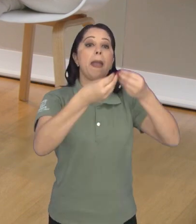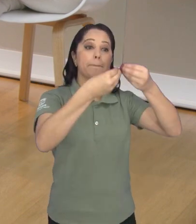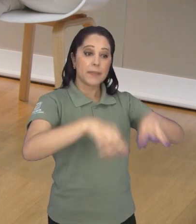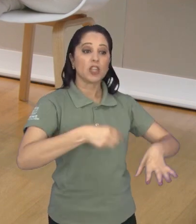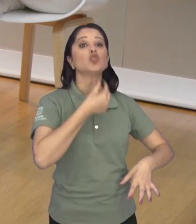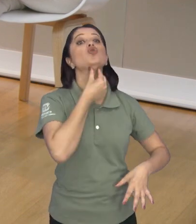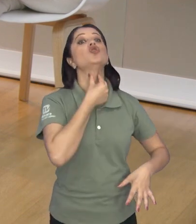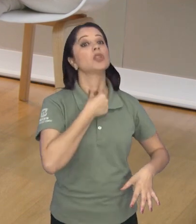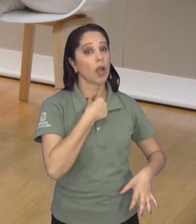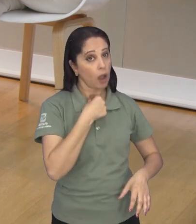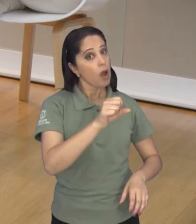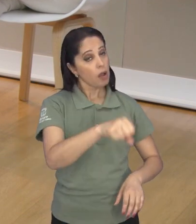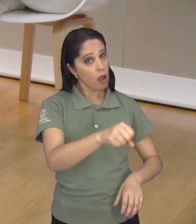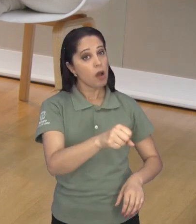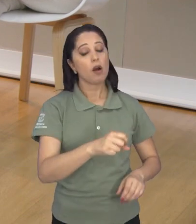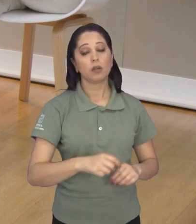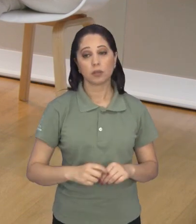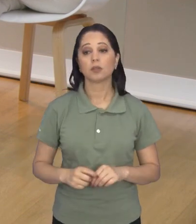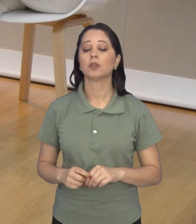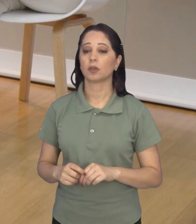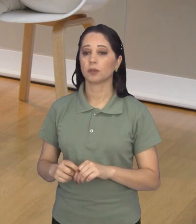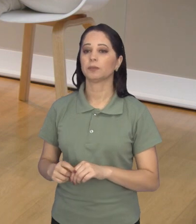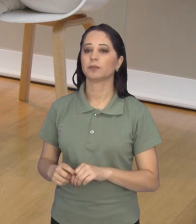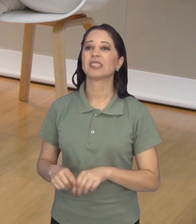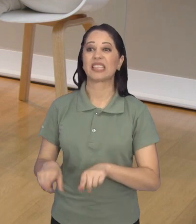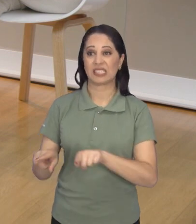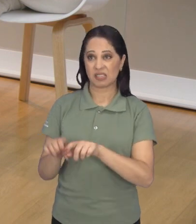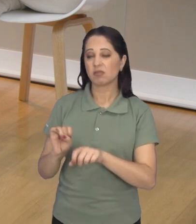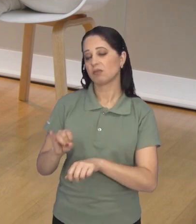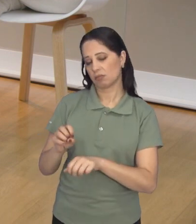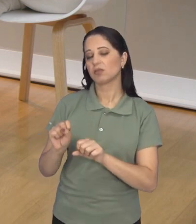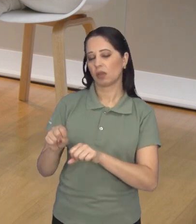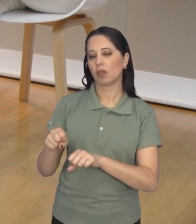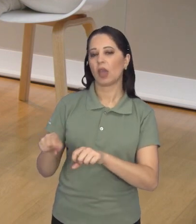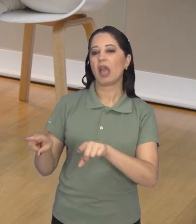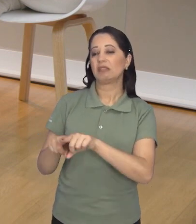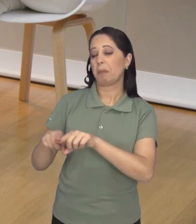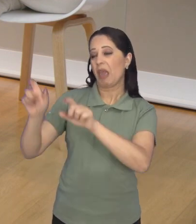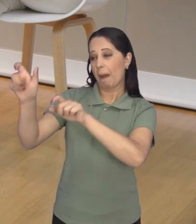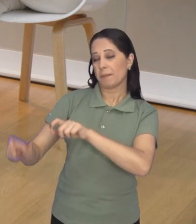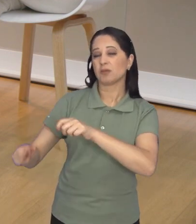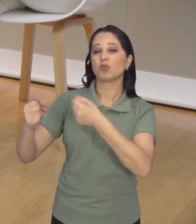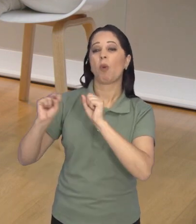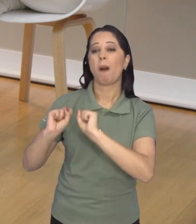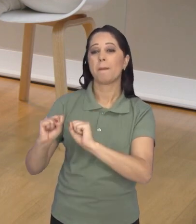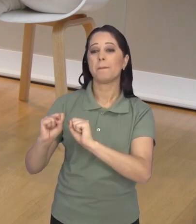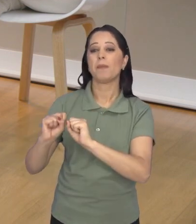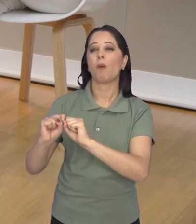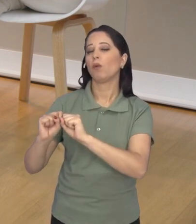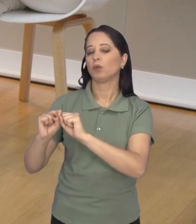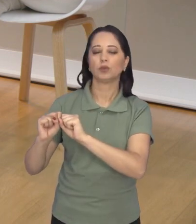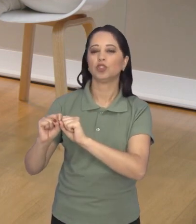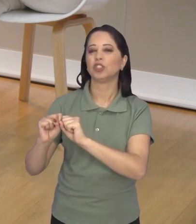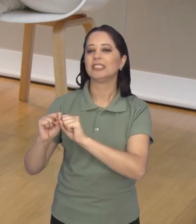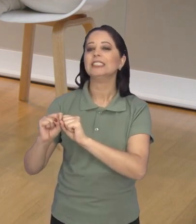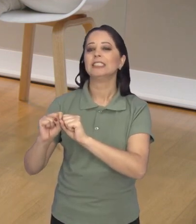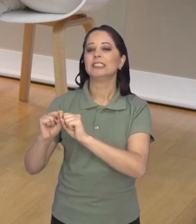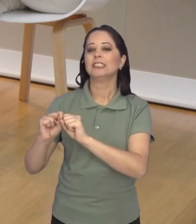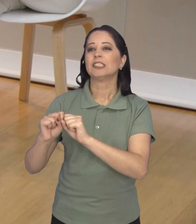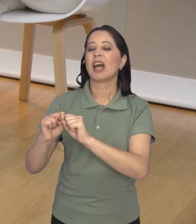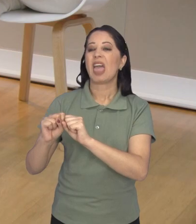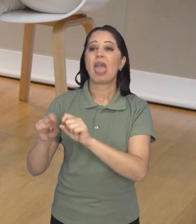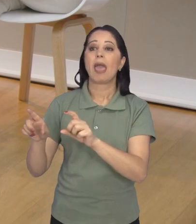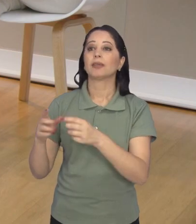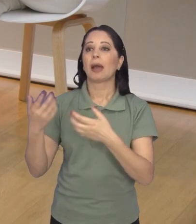prejudicando até as pregas vocais, né? O indivíduo pode até ter complicações sim otorrinolaringológicas, é mais raro, mas ele tende a ter muito